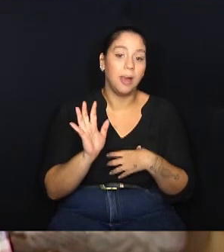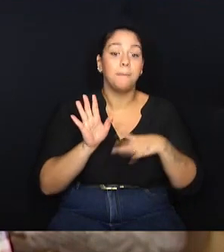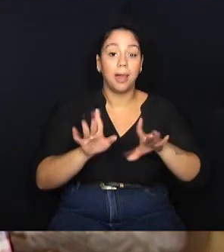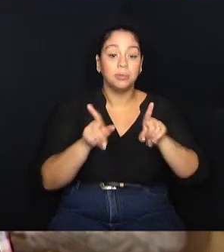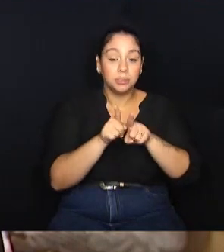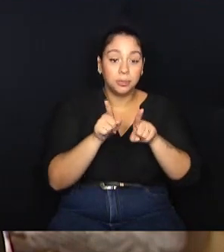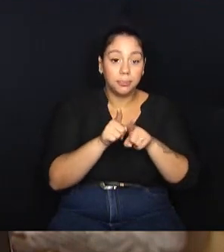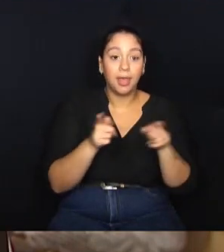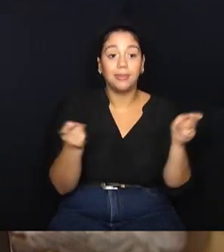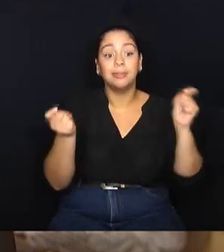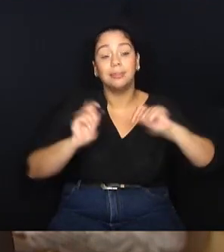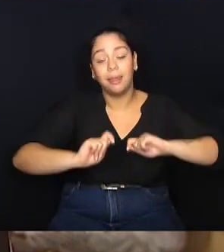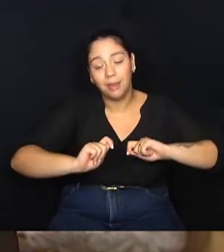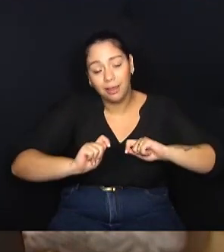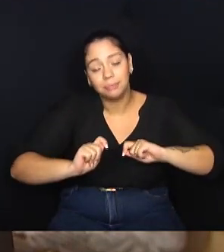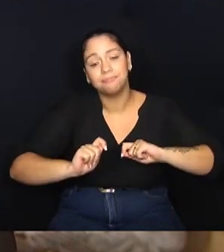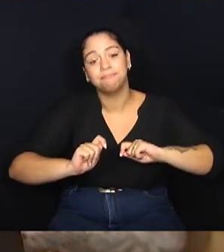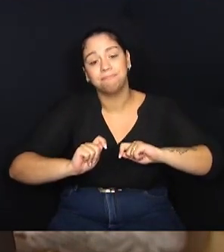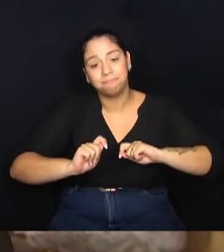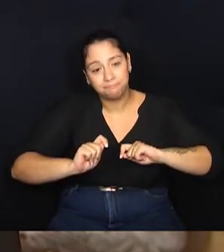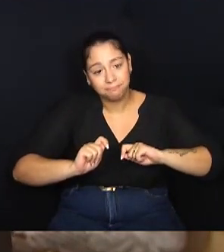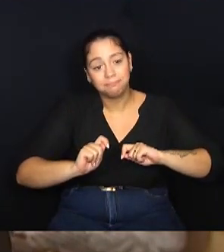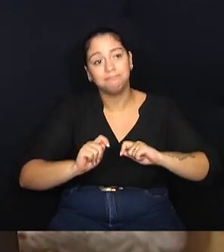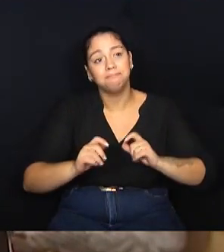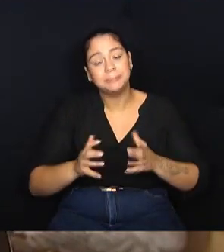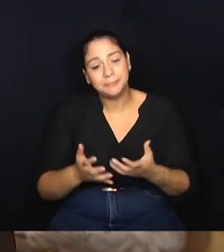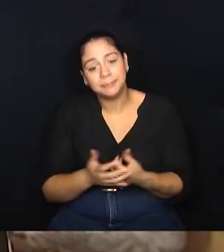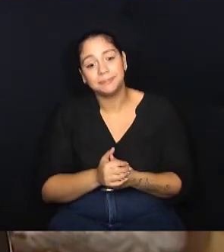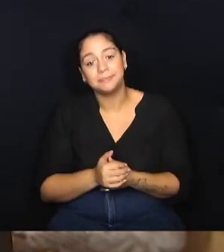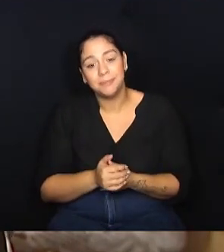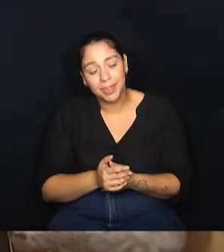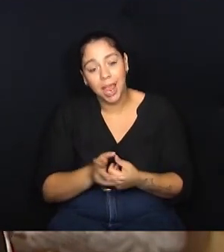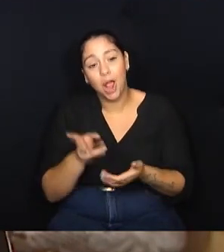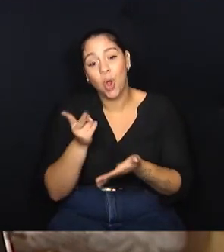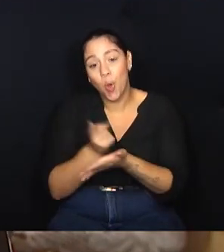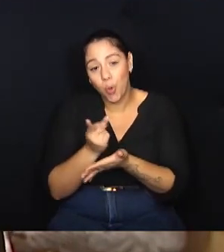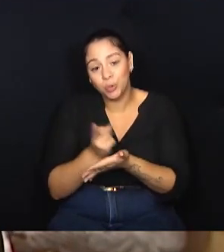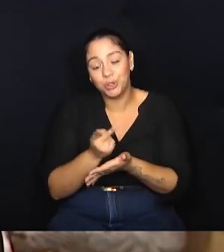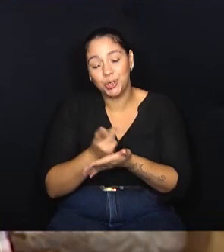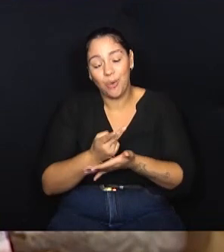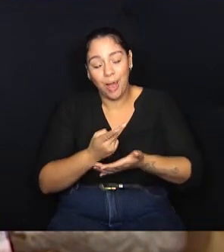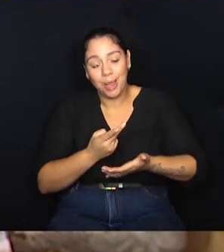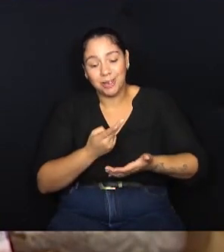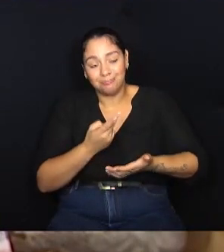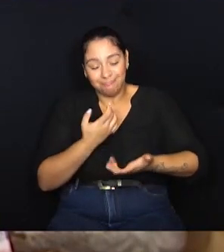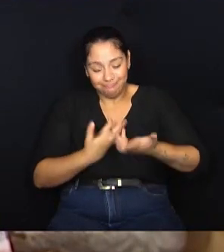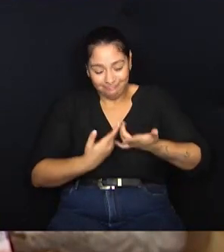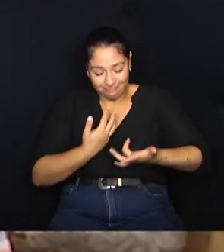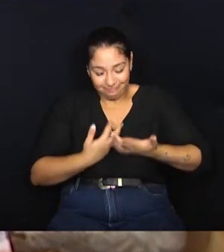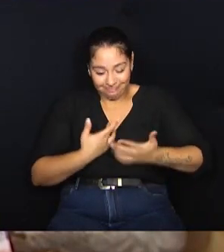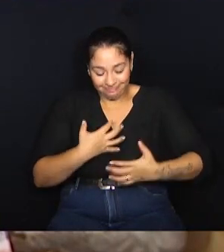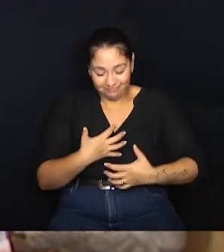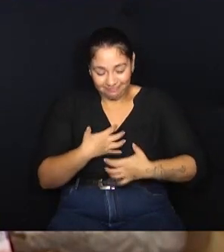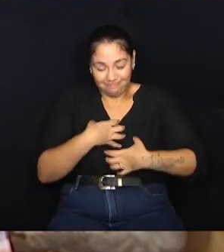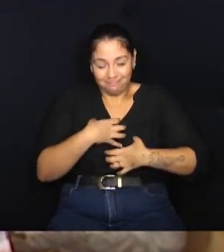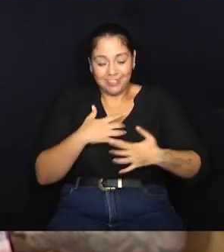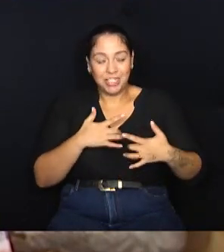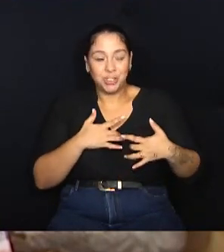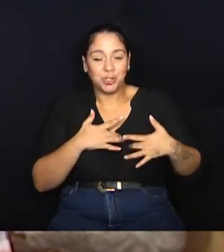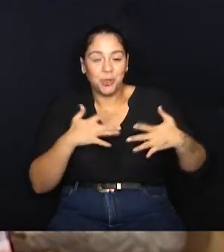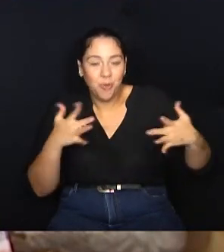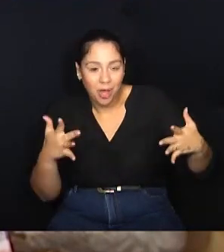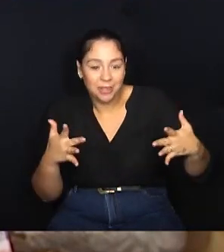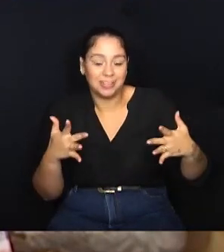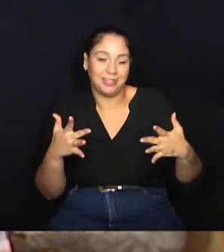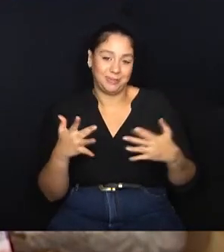permitem, né, que a gente mantenha aceso esse espírito de generosidade e de